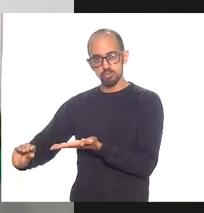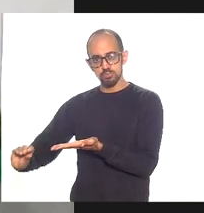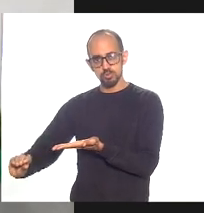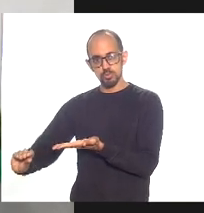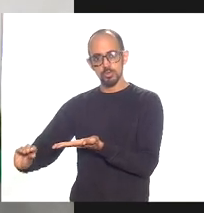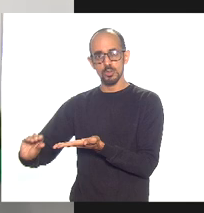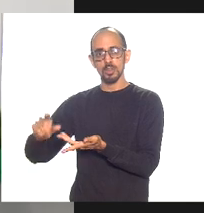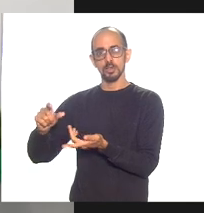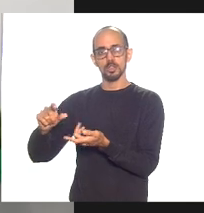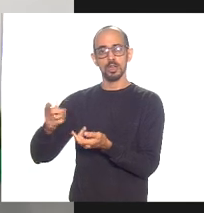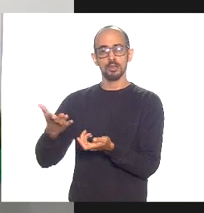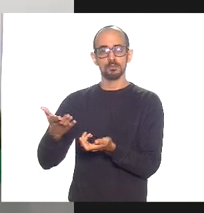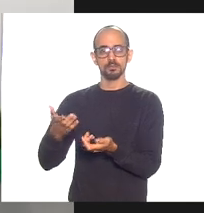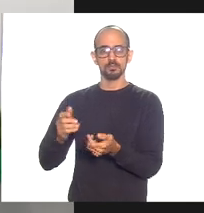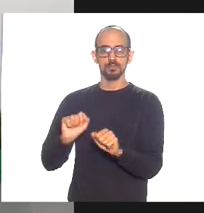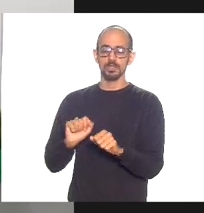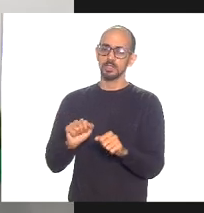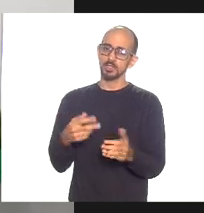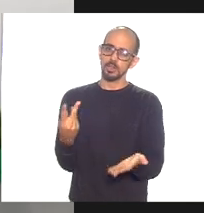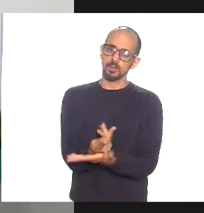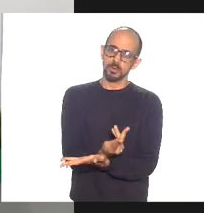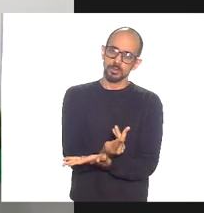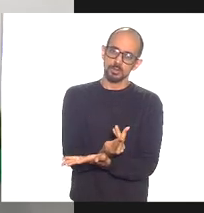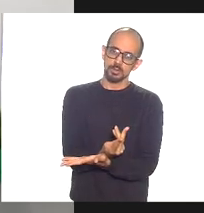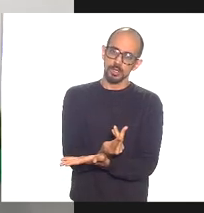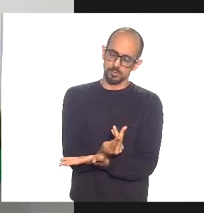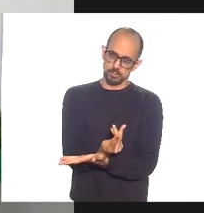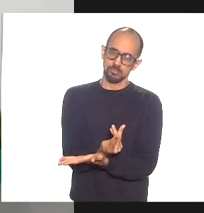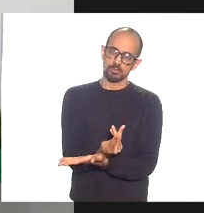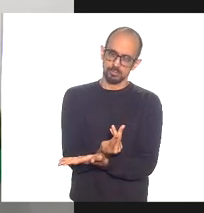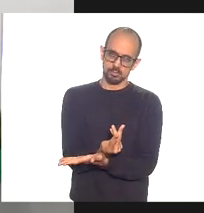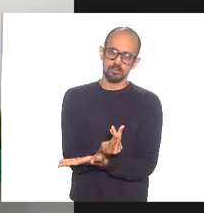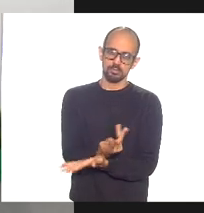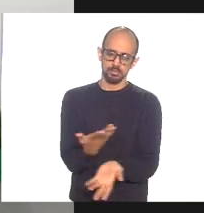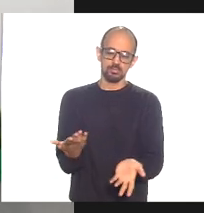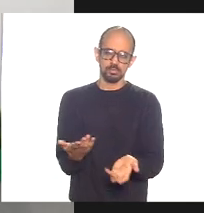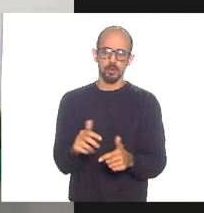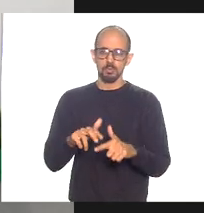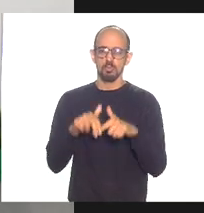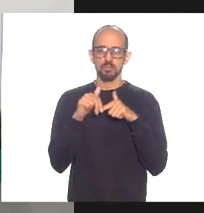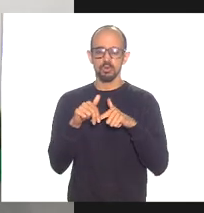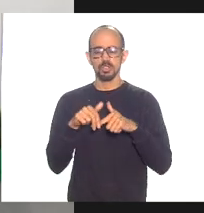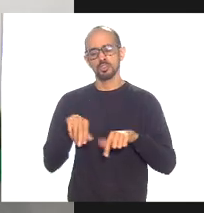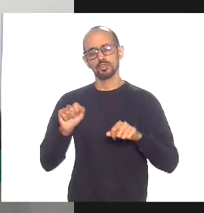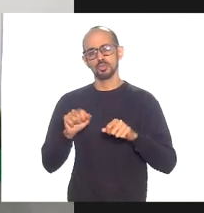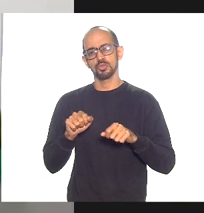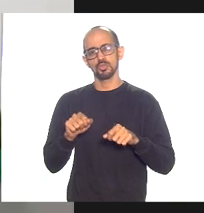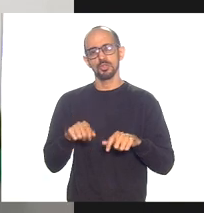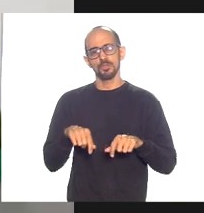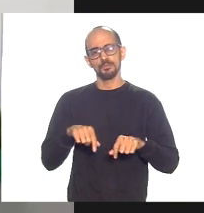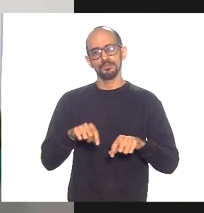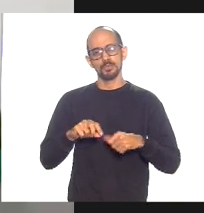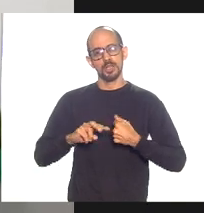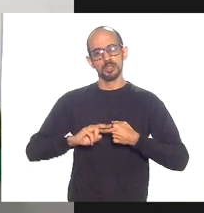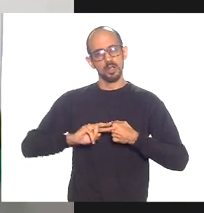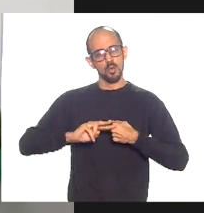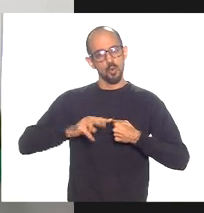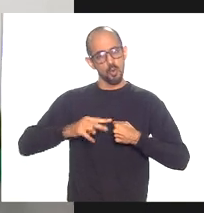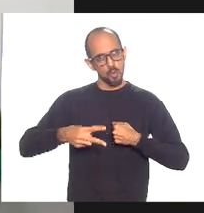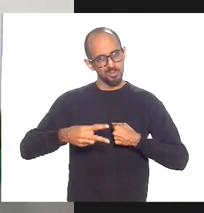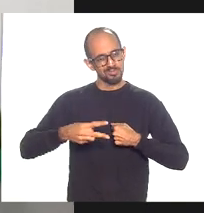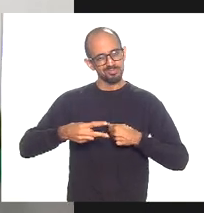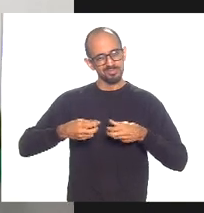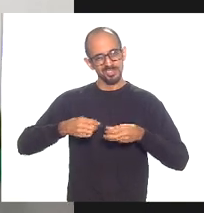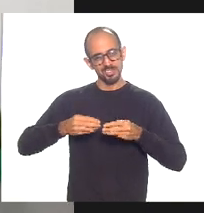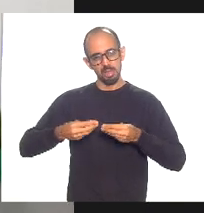volumosa expressão do orçamento da UFRJ, garantindo assim a tentativa de